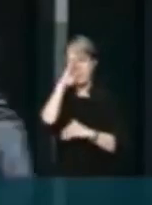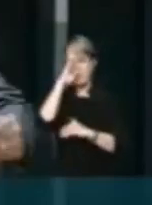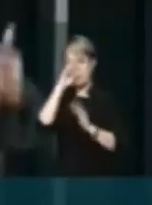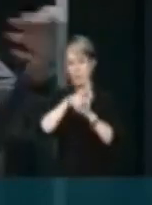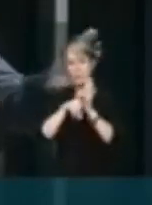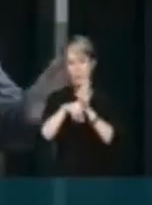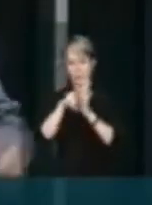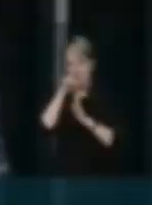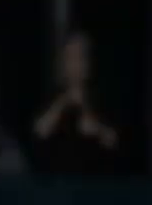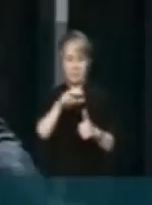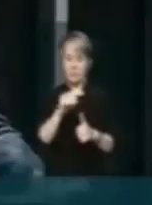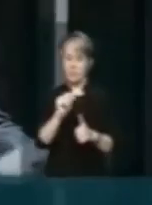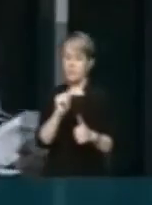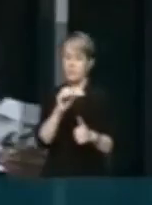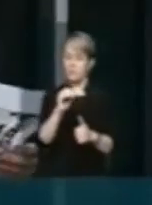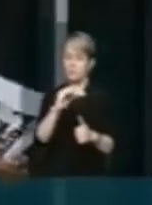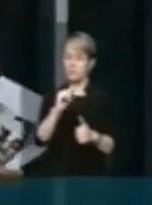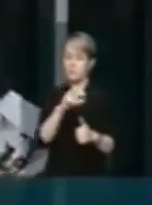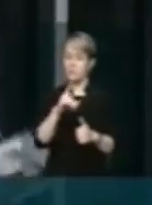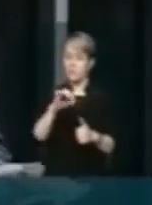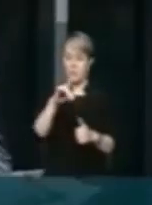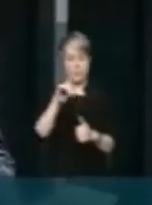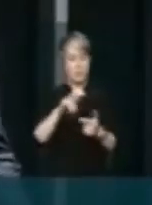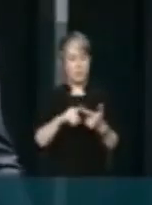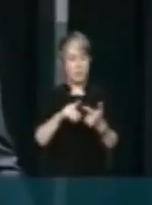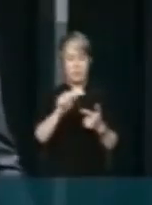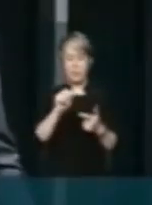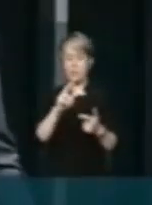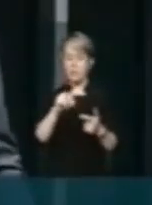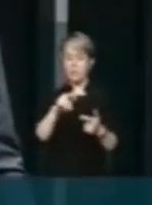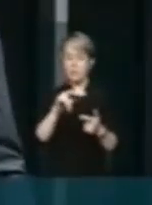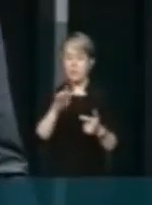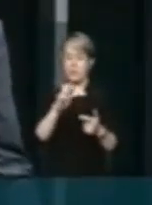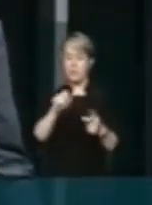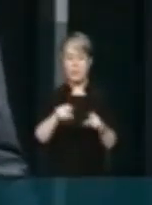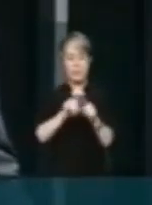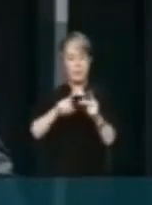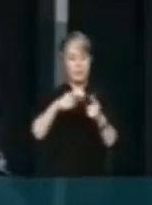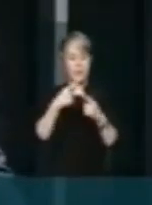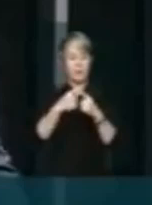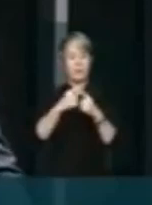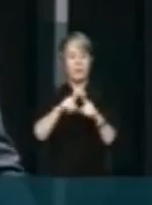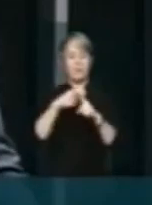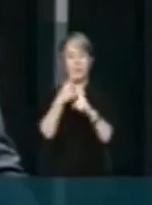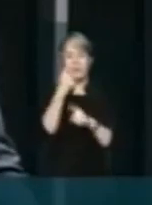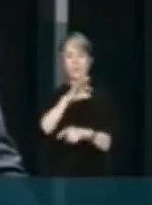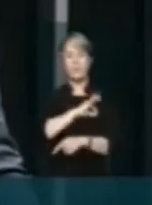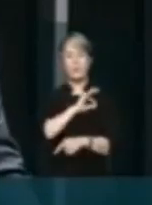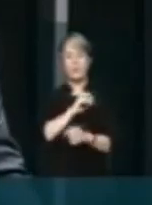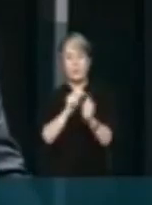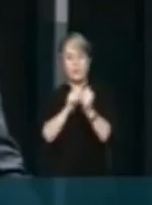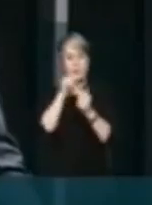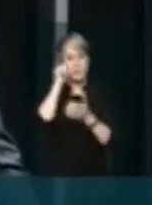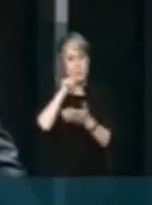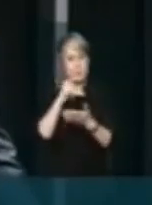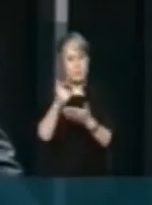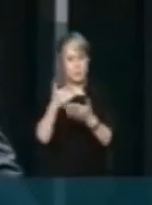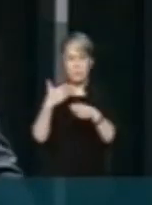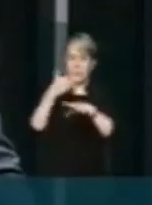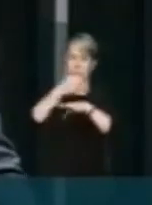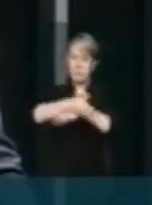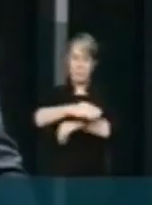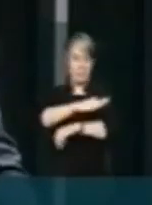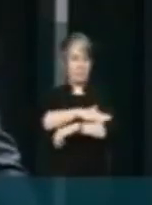Pública, entre eles João Cândido, José Arantes e mais um policial, e uma senhora também levou um tiro na coxa. Ele passou pela